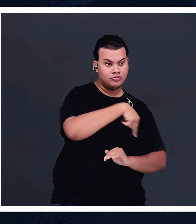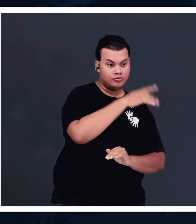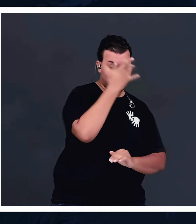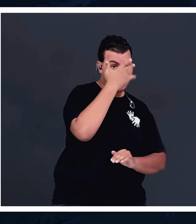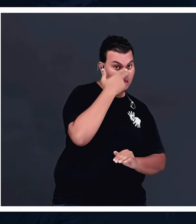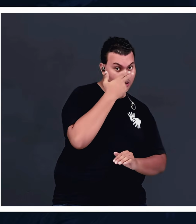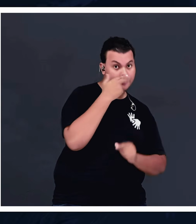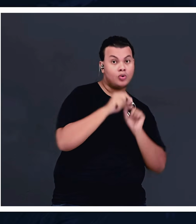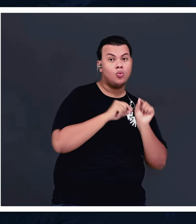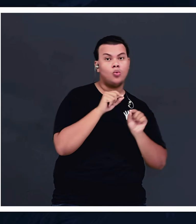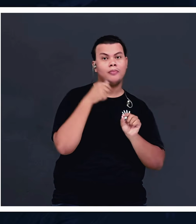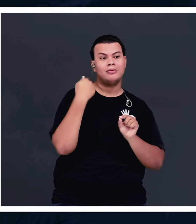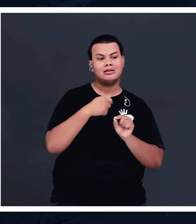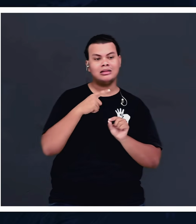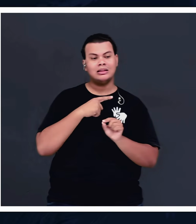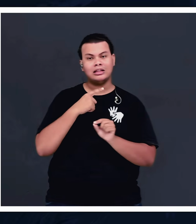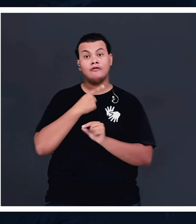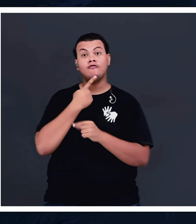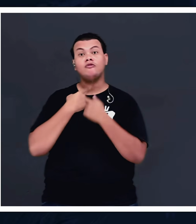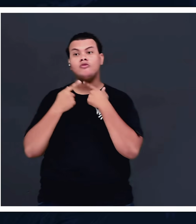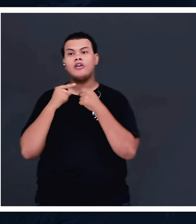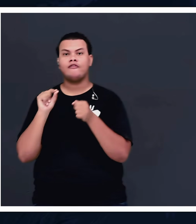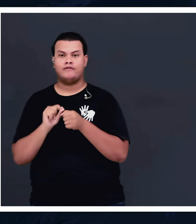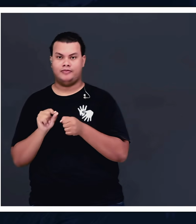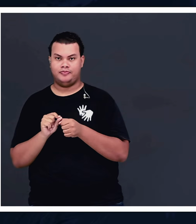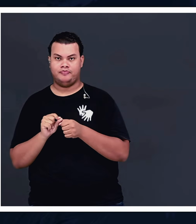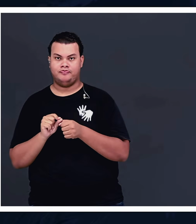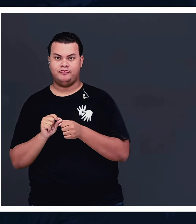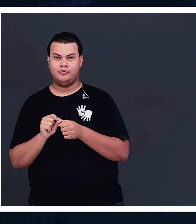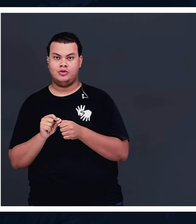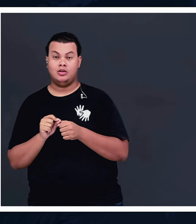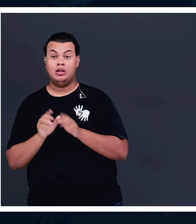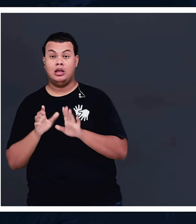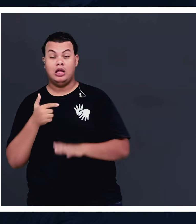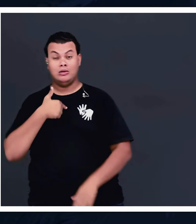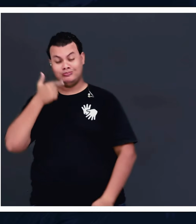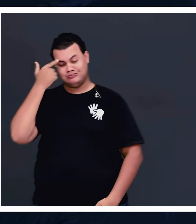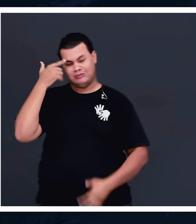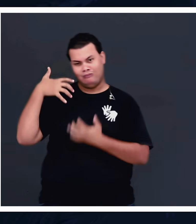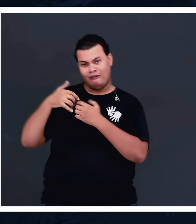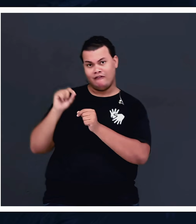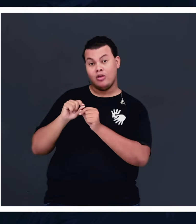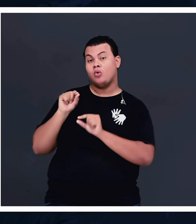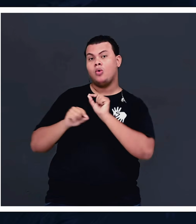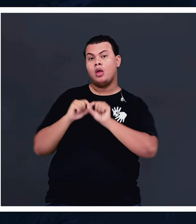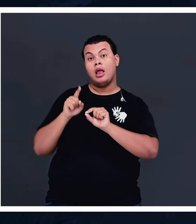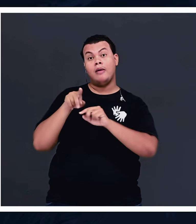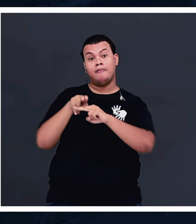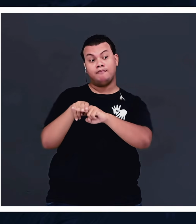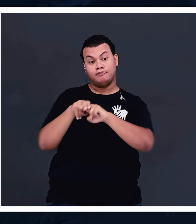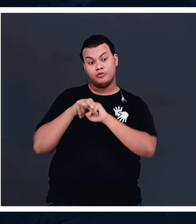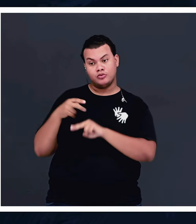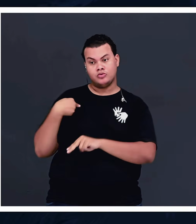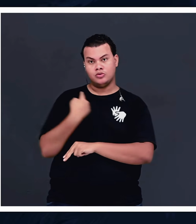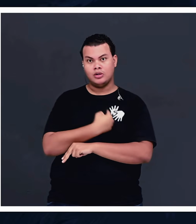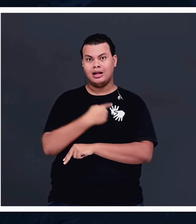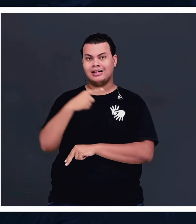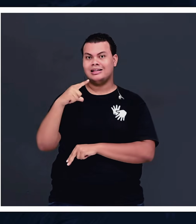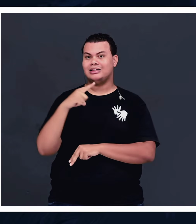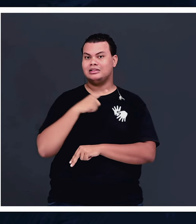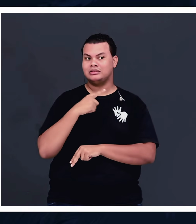a intencionalidade. E essa intencionalidade é que nos faz